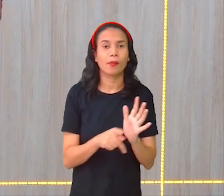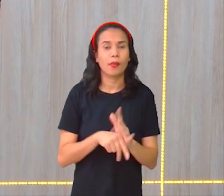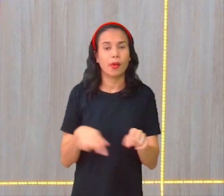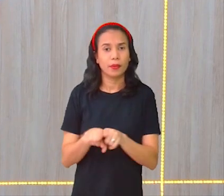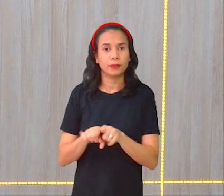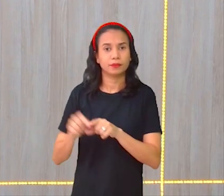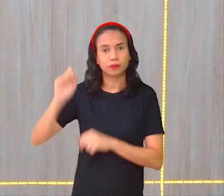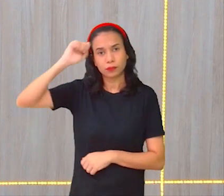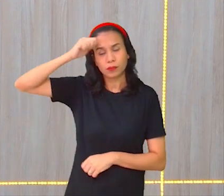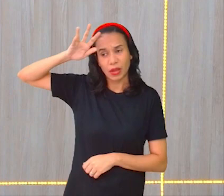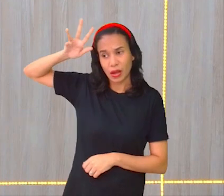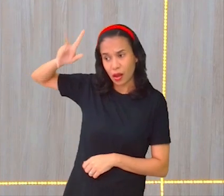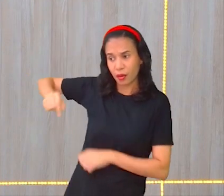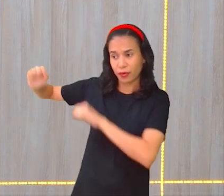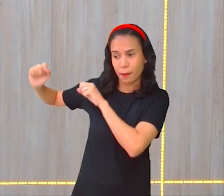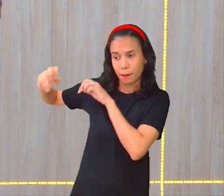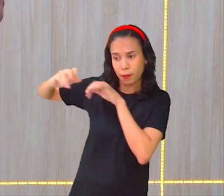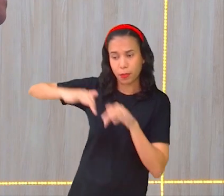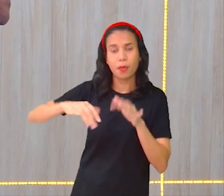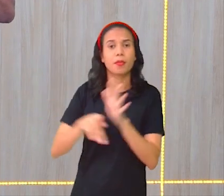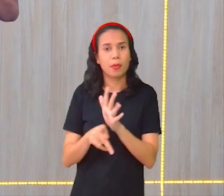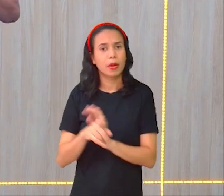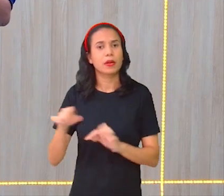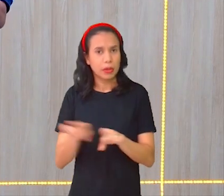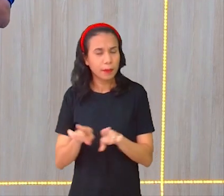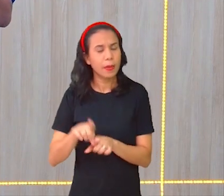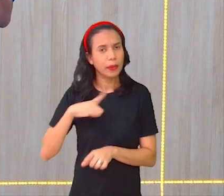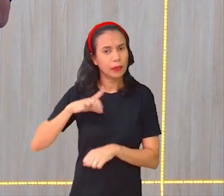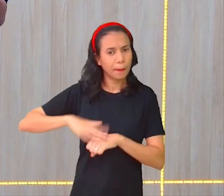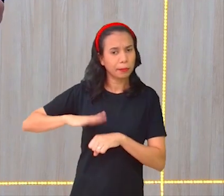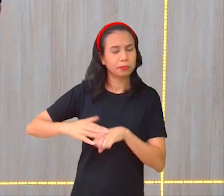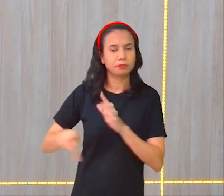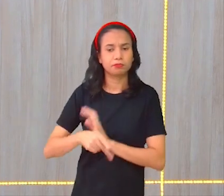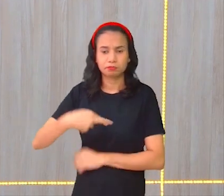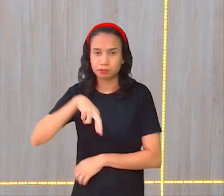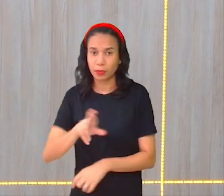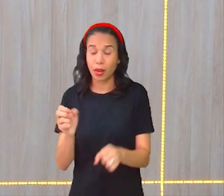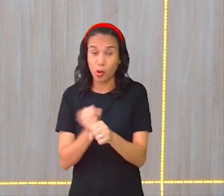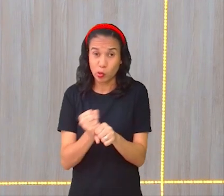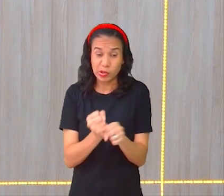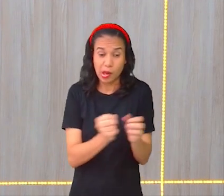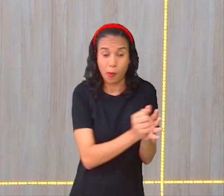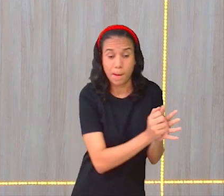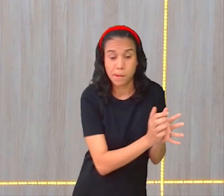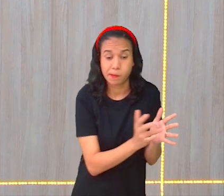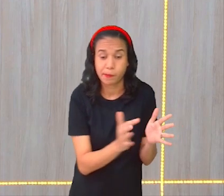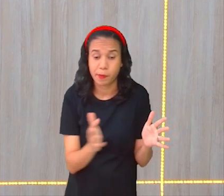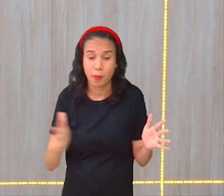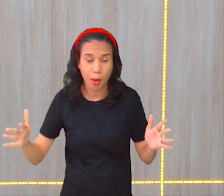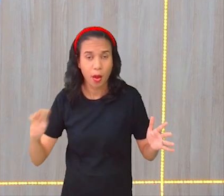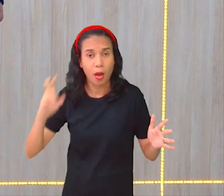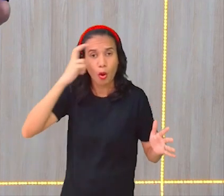vieram de África também têm a sua religiosidade. Ao longo dos anos, muitas manifestações da